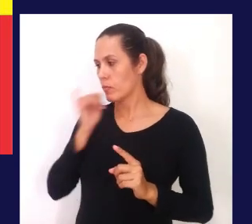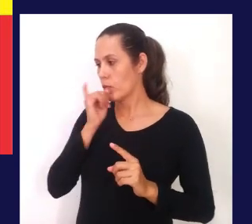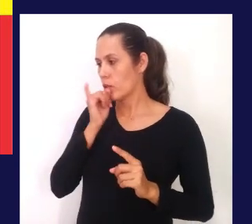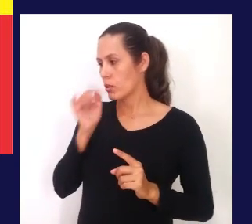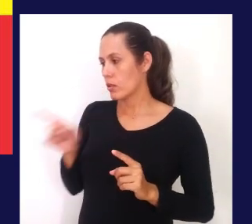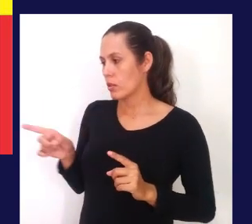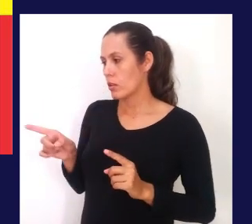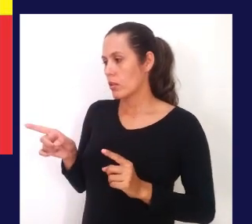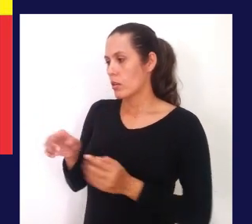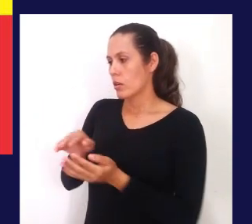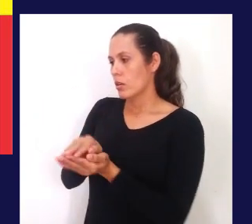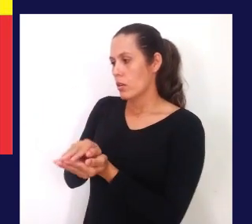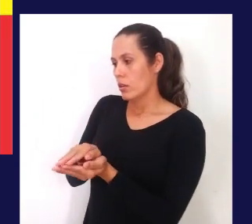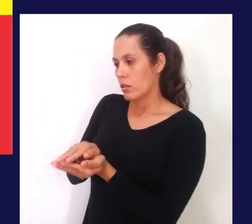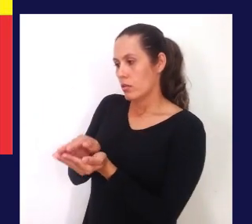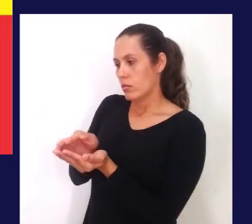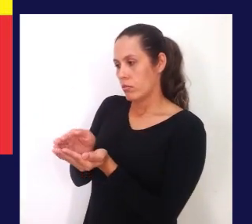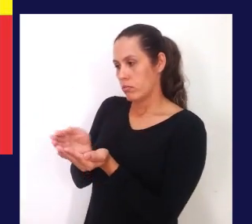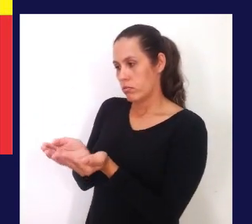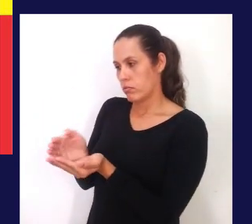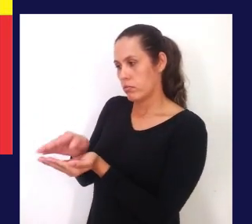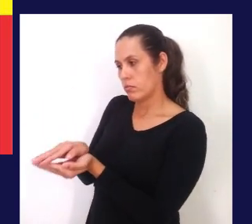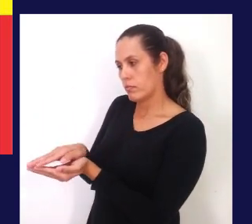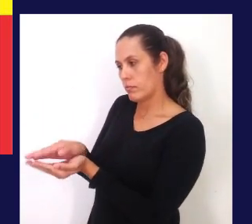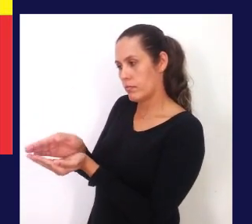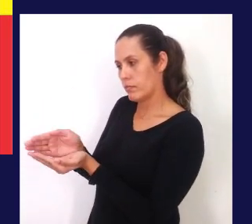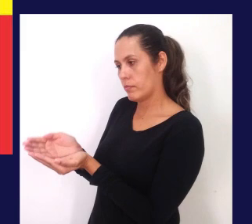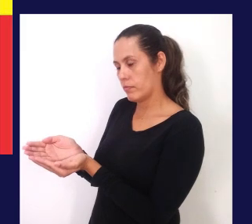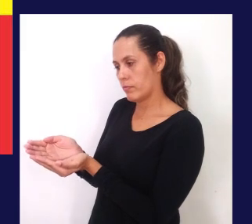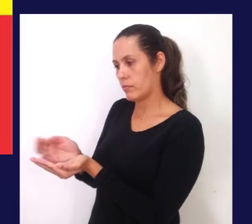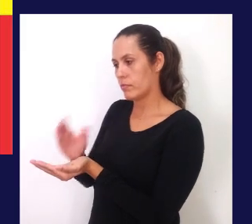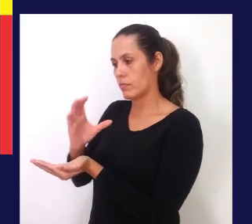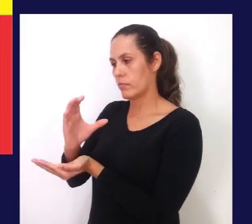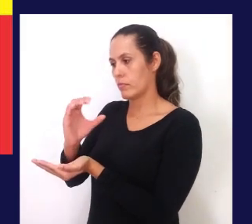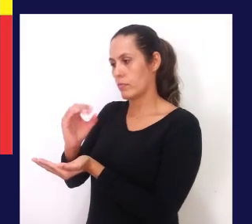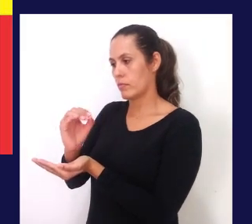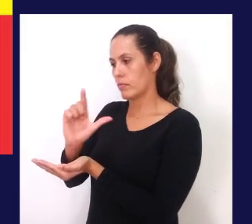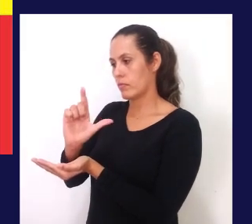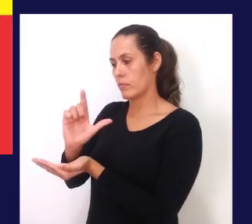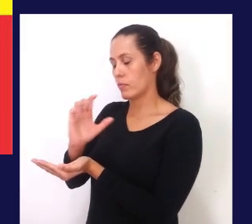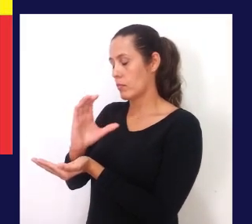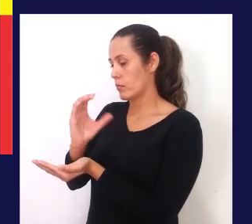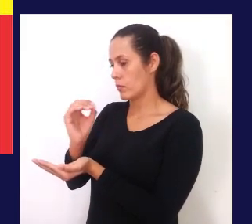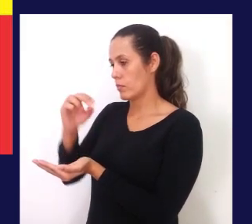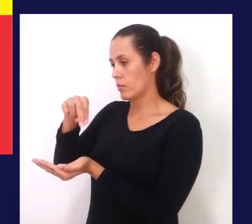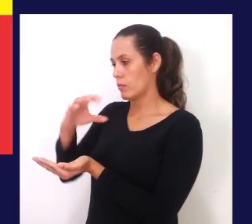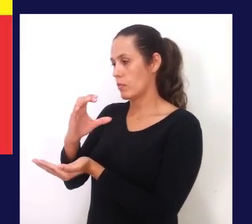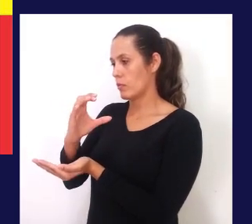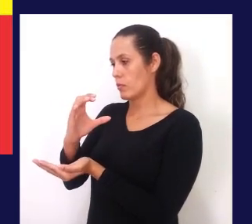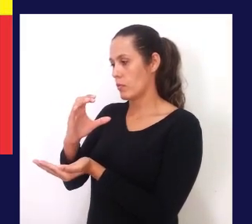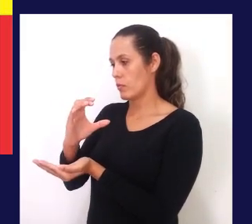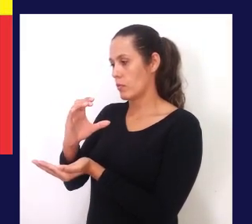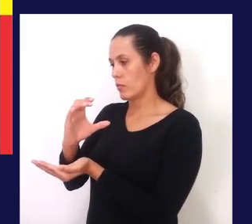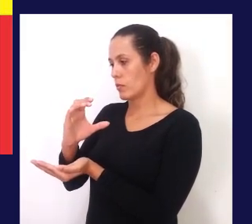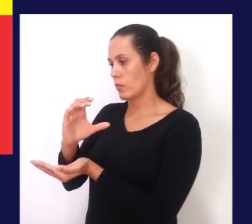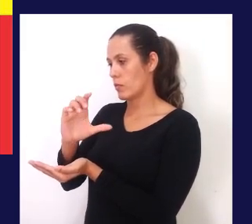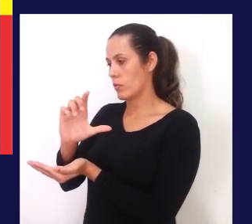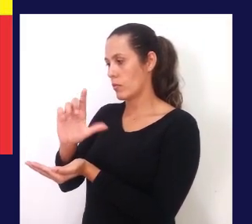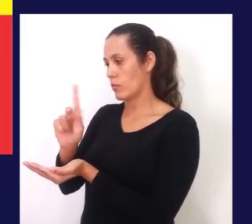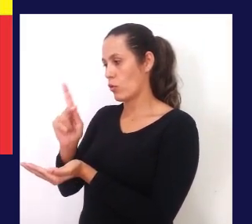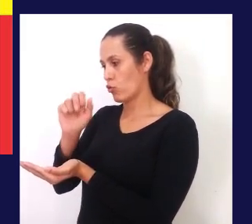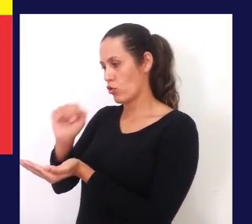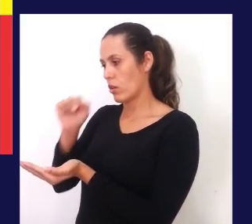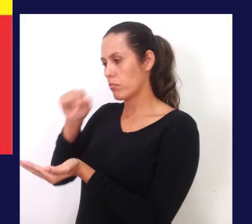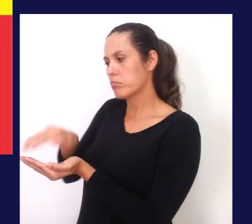o exemplo de uma concha, o interno dessa concha, como essa concha ela era, e externamente, como ela